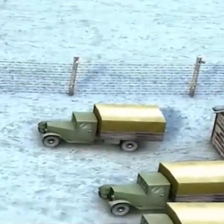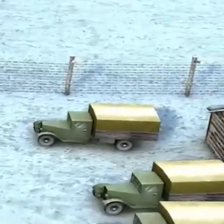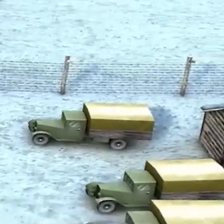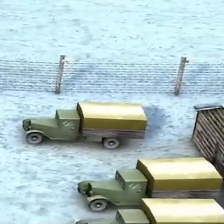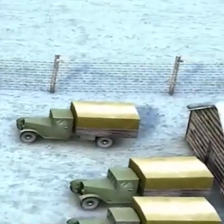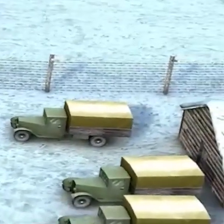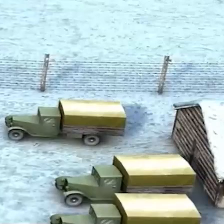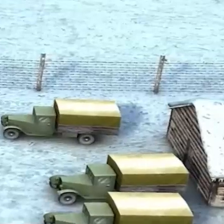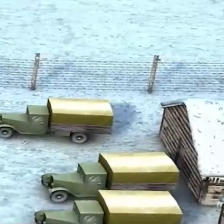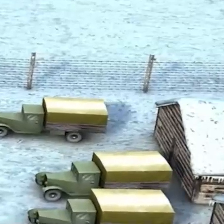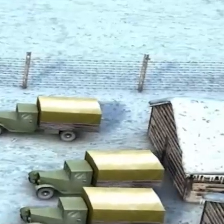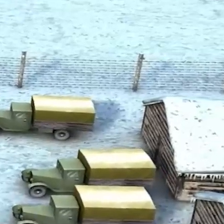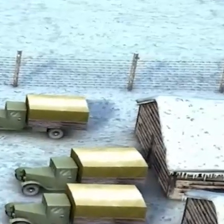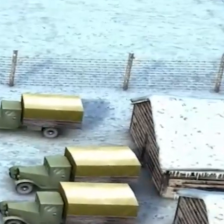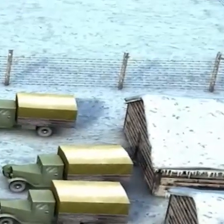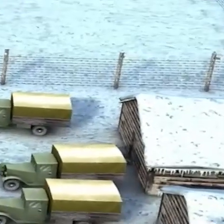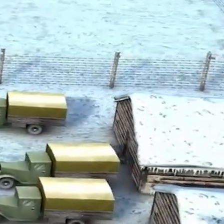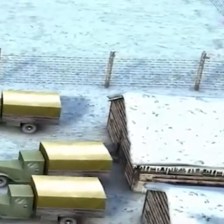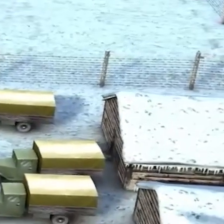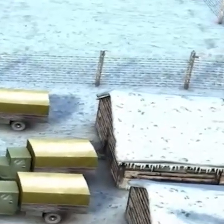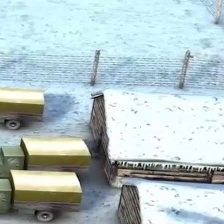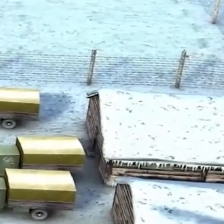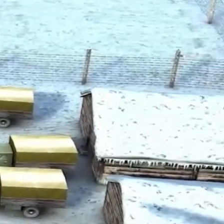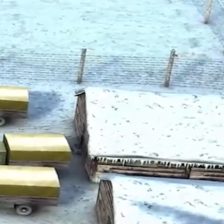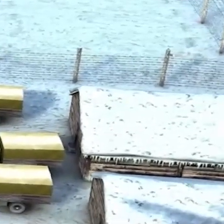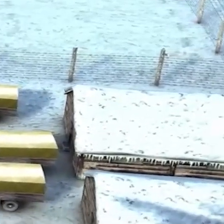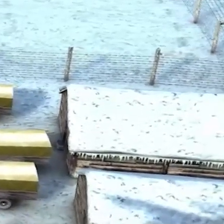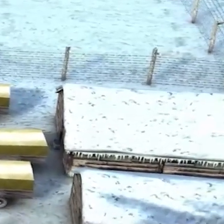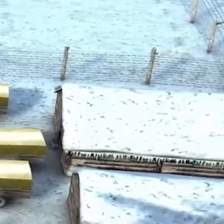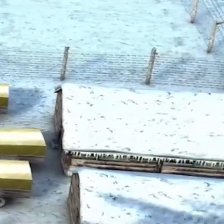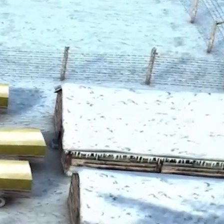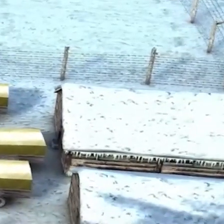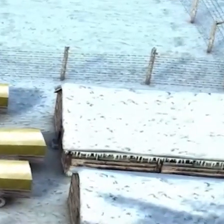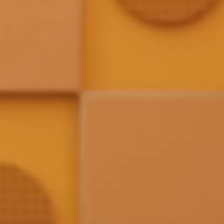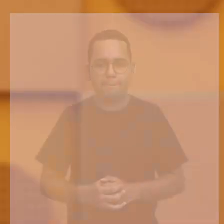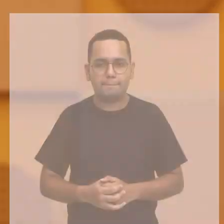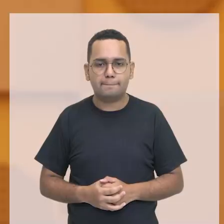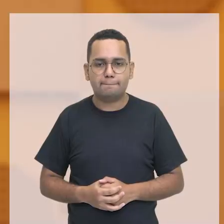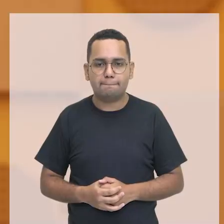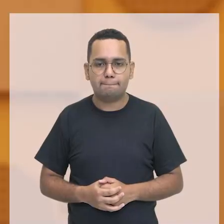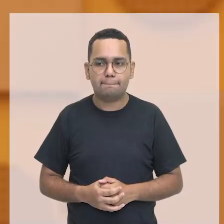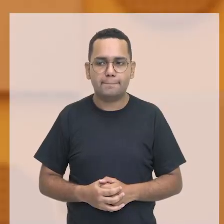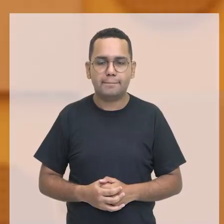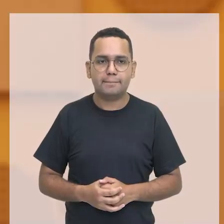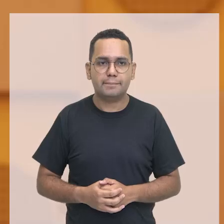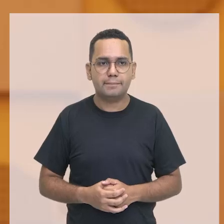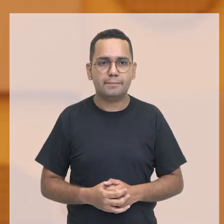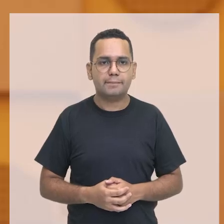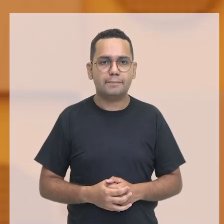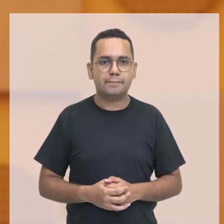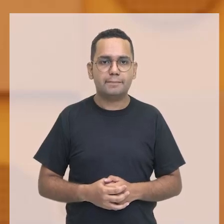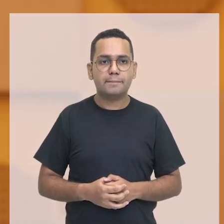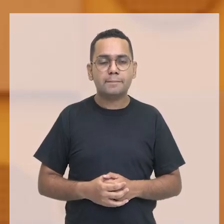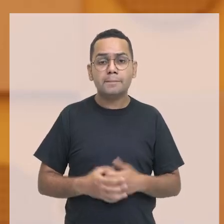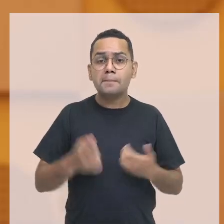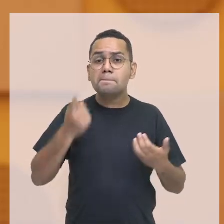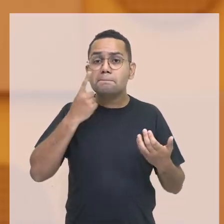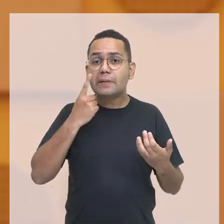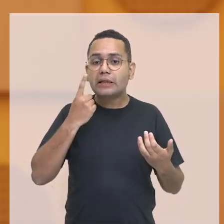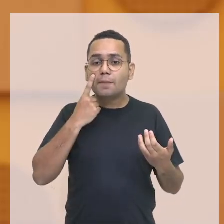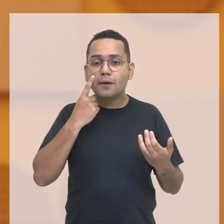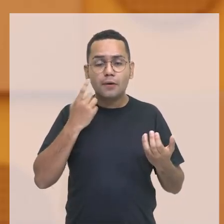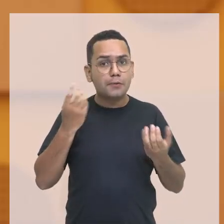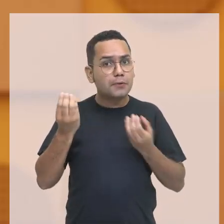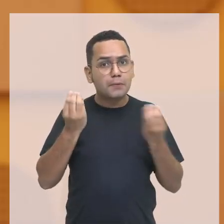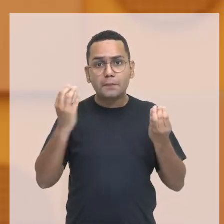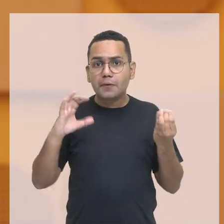à população soviética prolongou-se pelas décadas seguintes. Então, vocês observaram aí detalhadamente como é